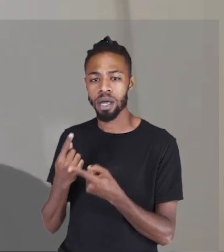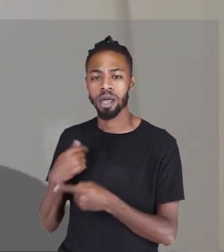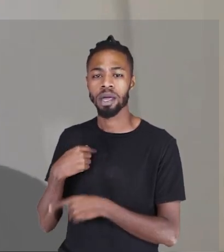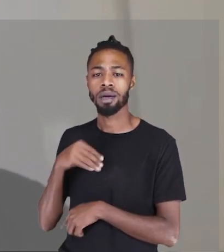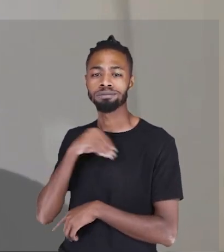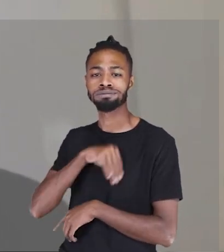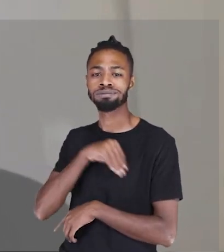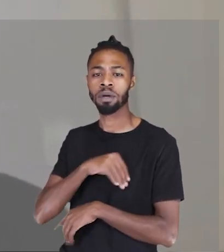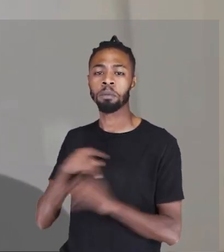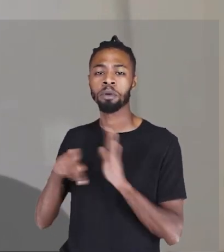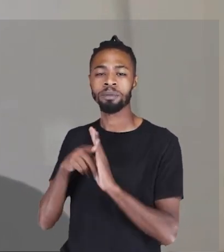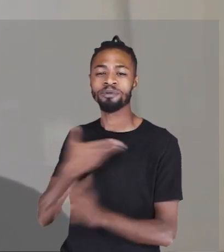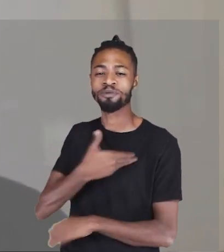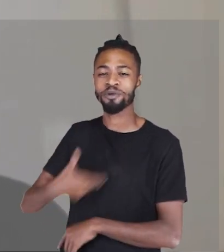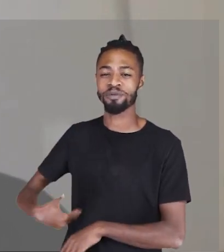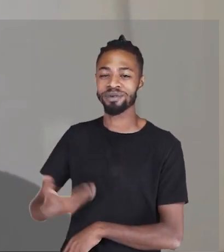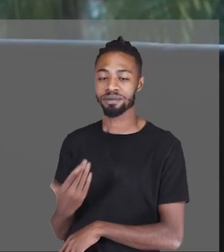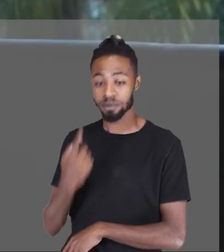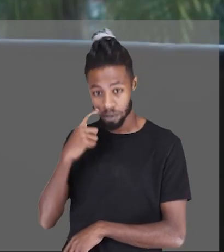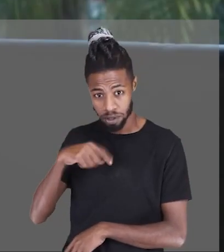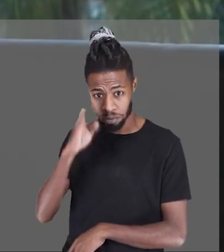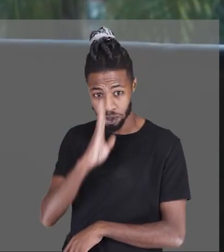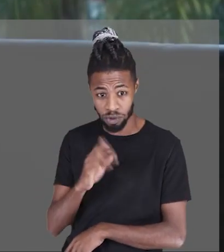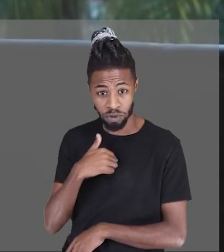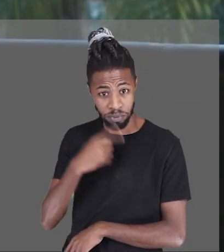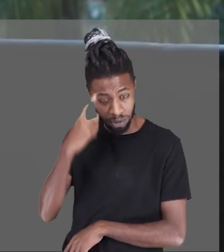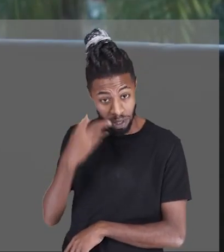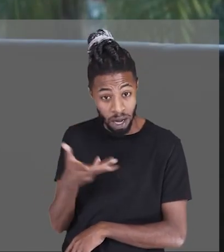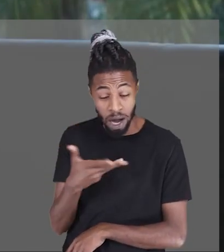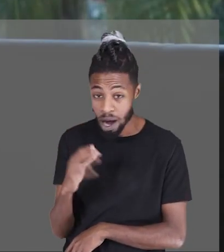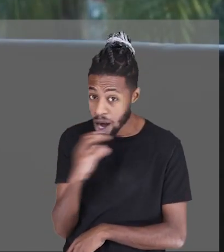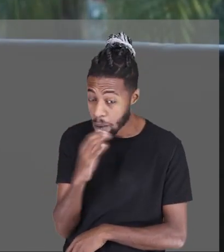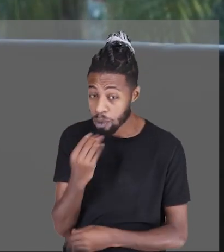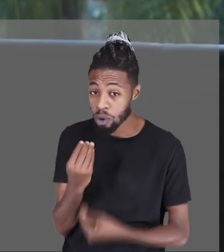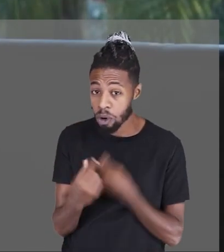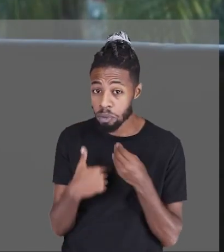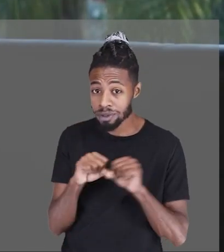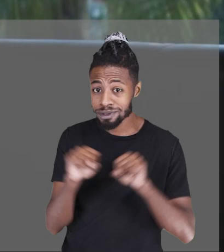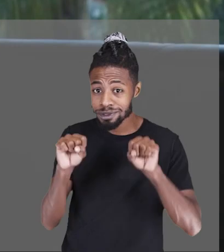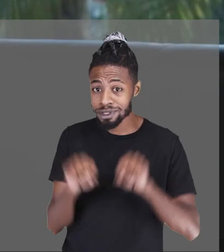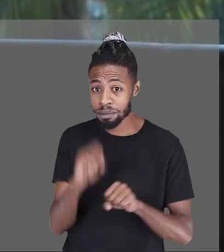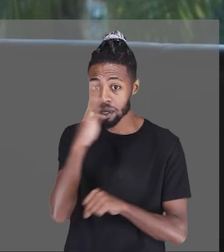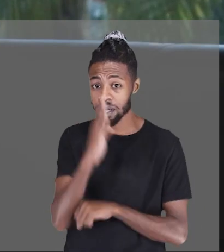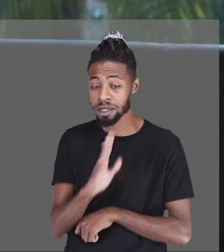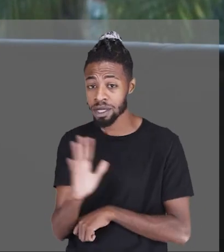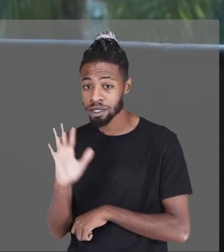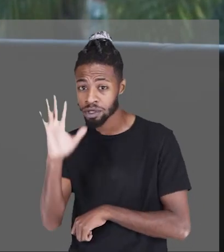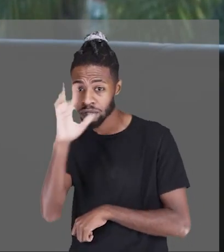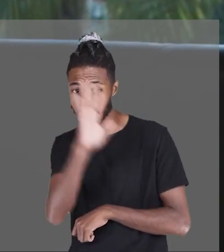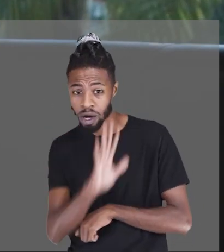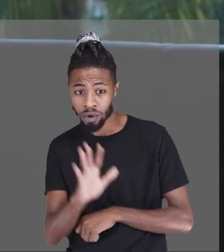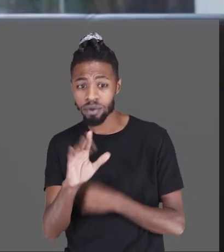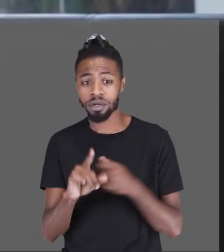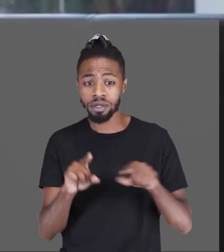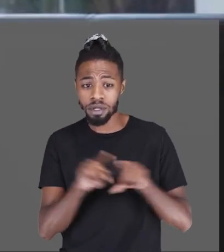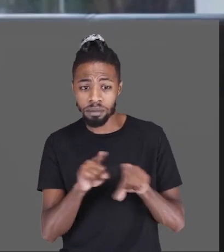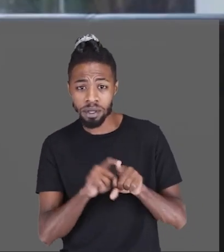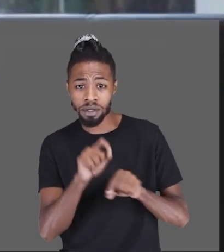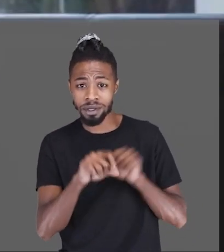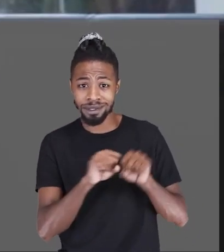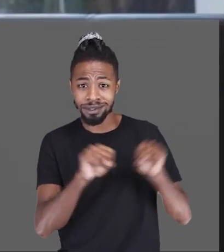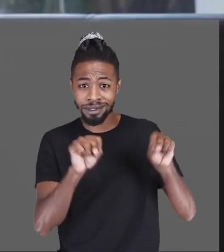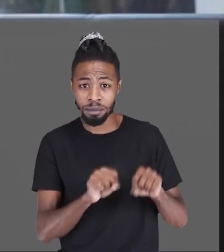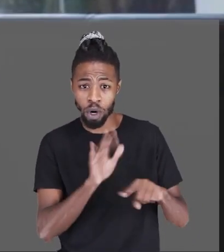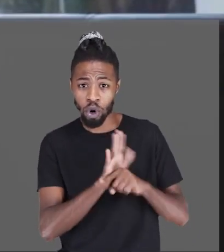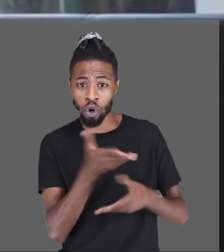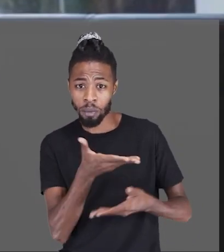por indução de recursos públicos. Mas o Brasil precisa pensar urgentemente em definir seu sistema nacional e, em última